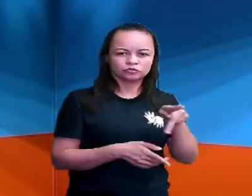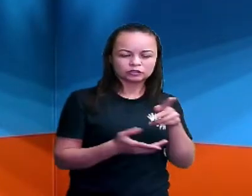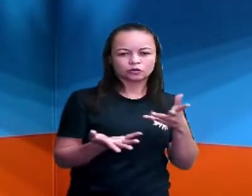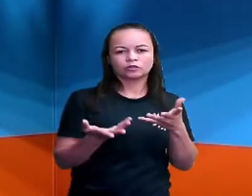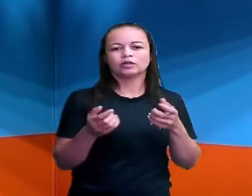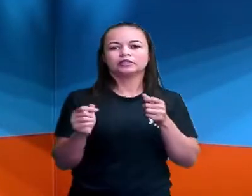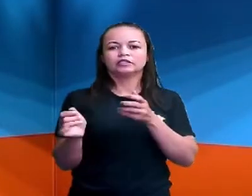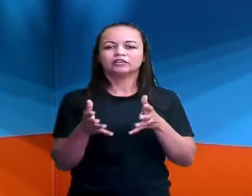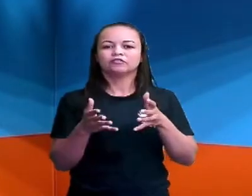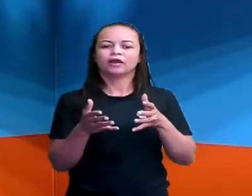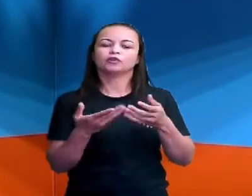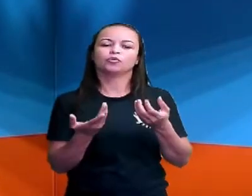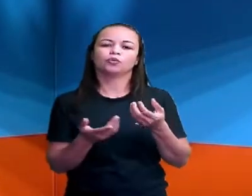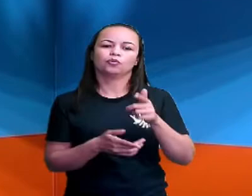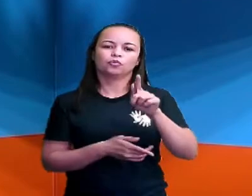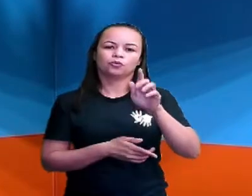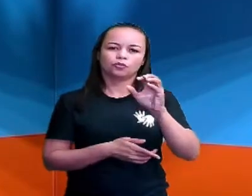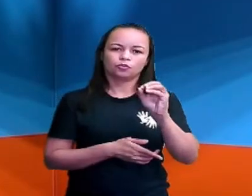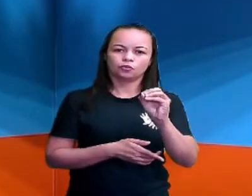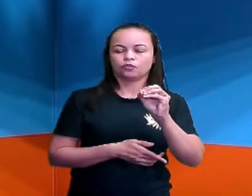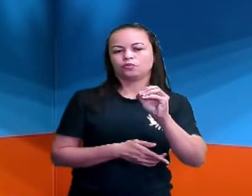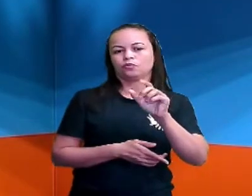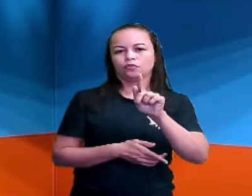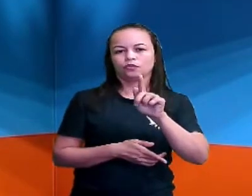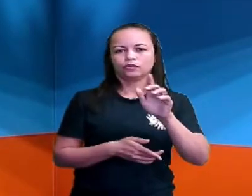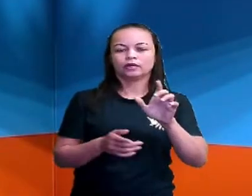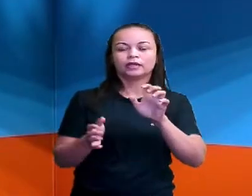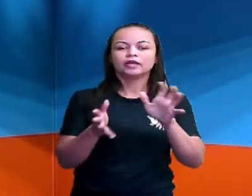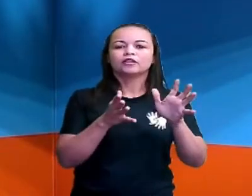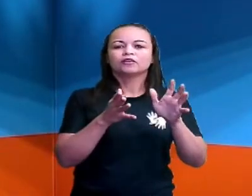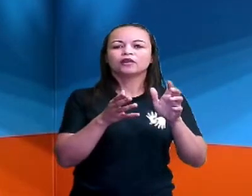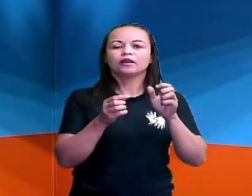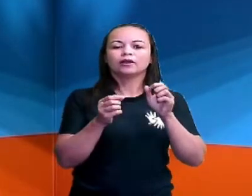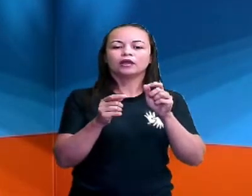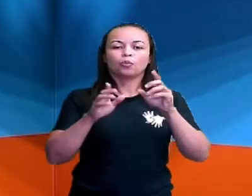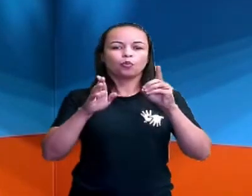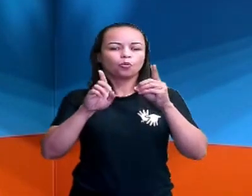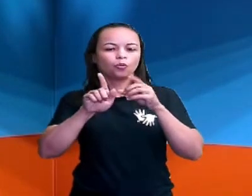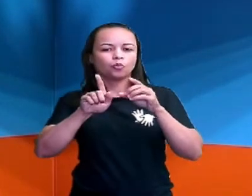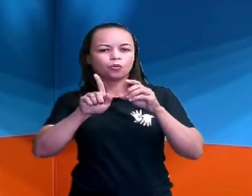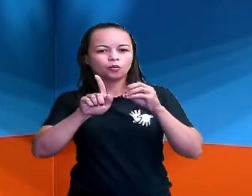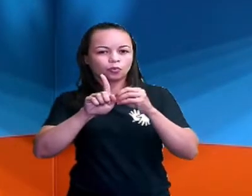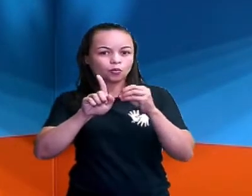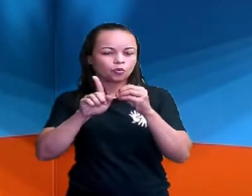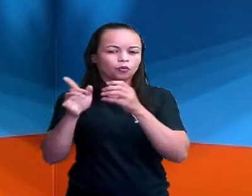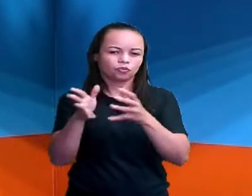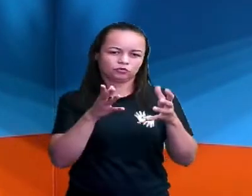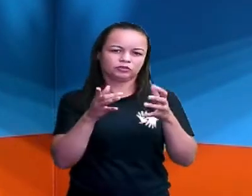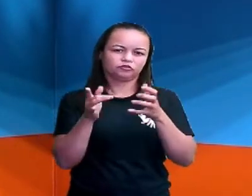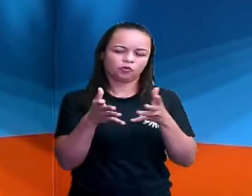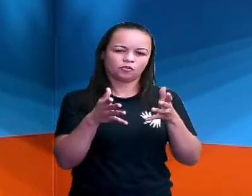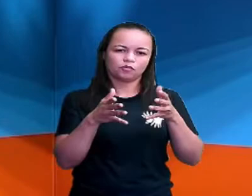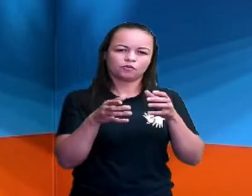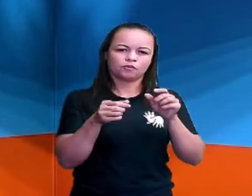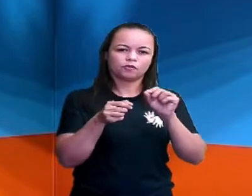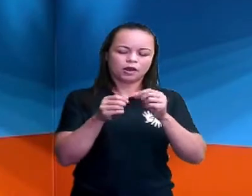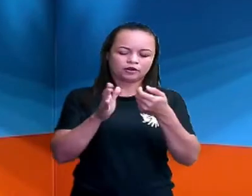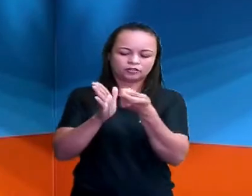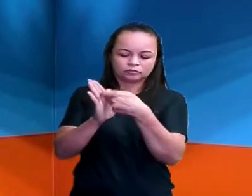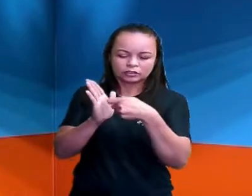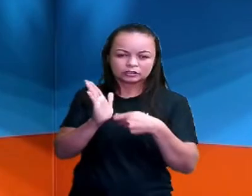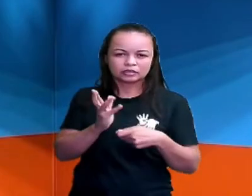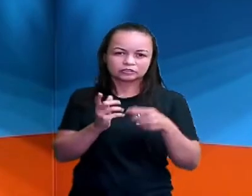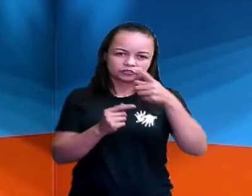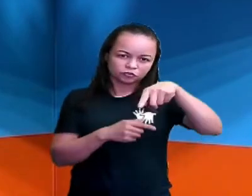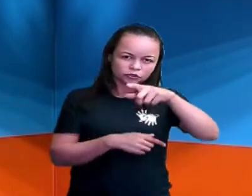Google Formulário. Então eu espero aí, sinceramente, receber o retorno de vocês, viu? Que eu vou lá ver quem respondeu, quem